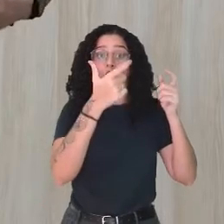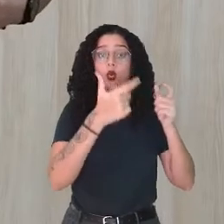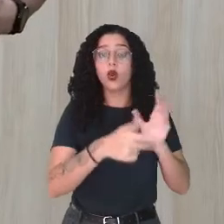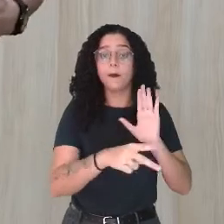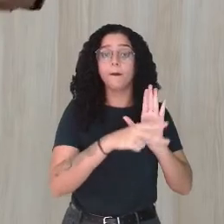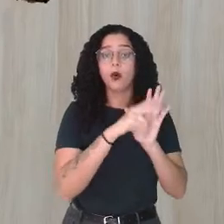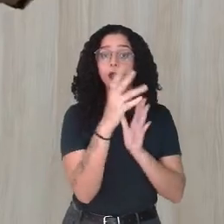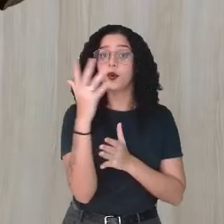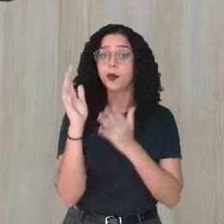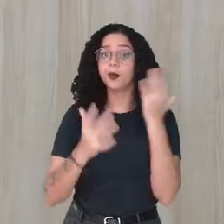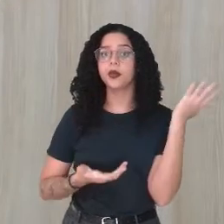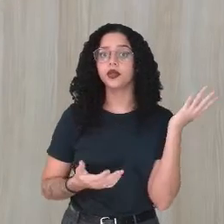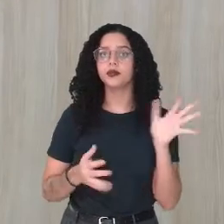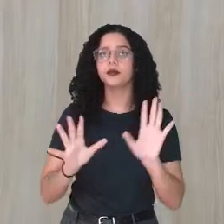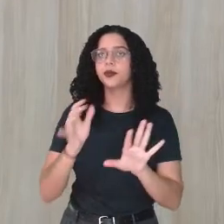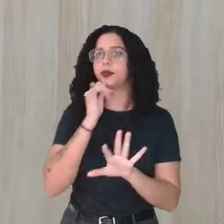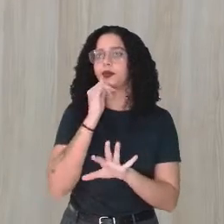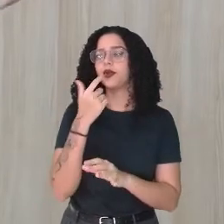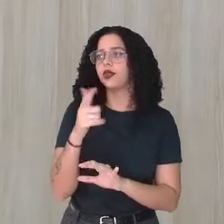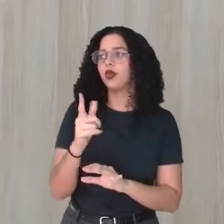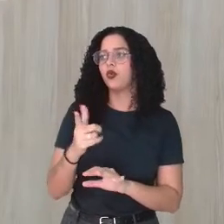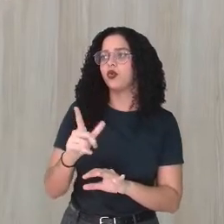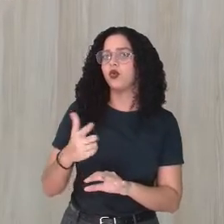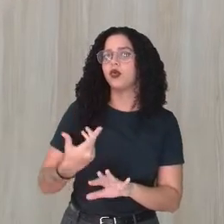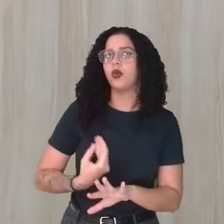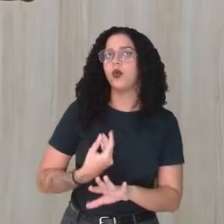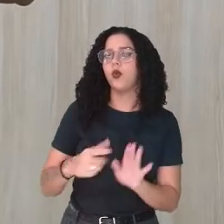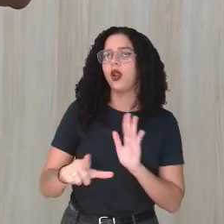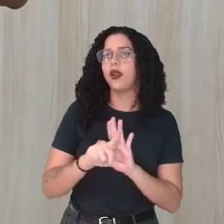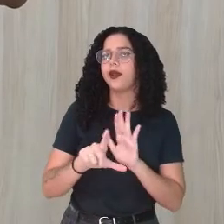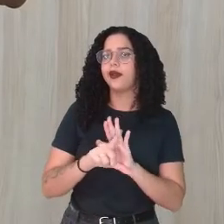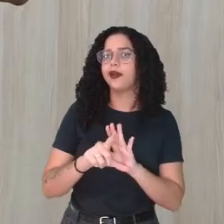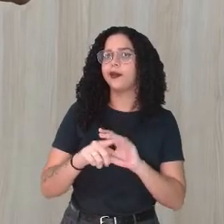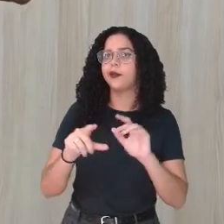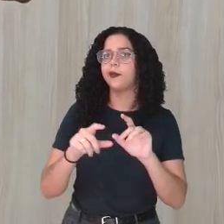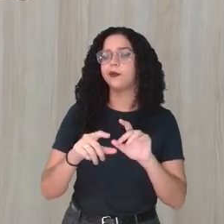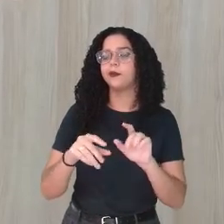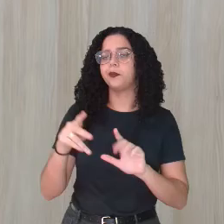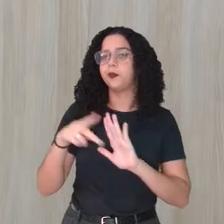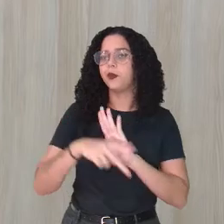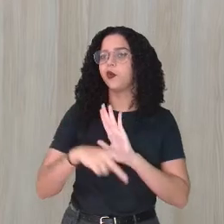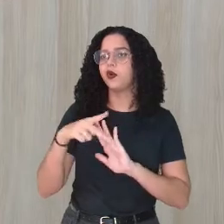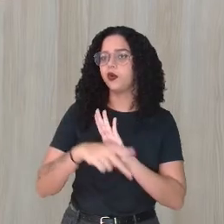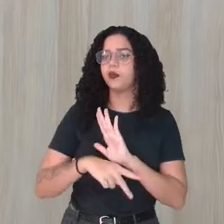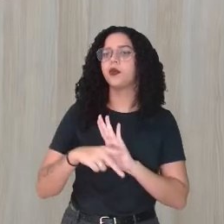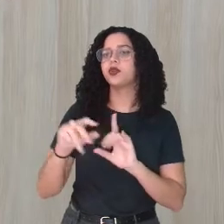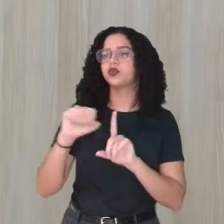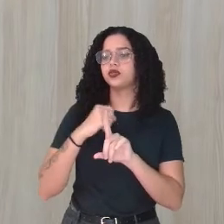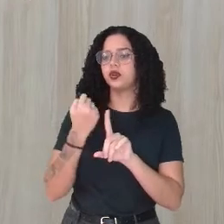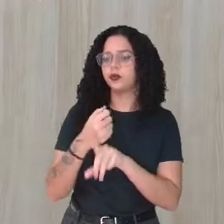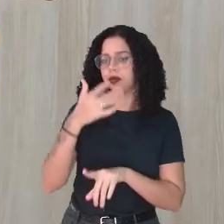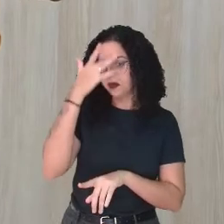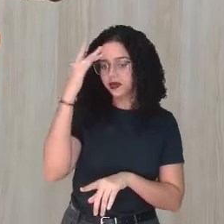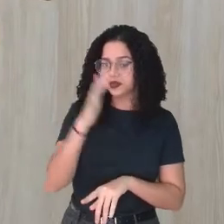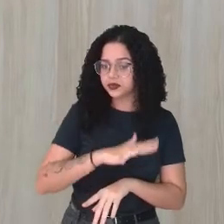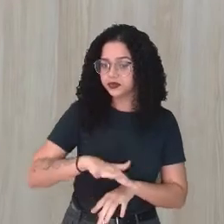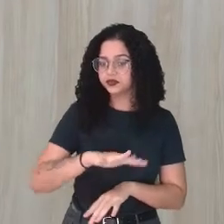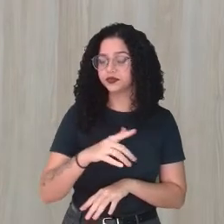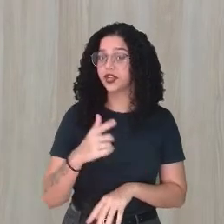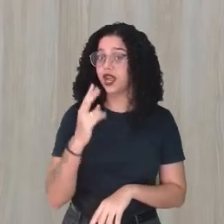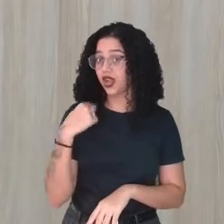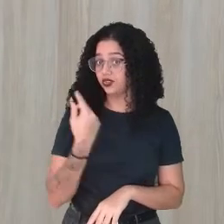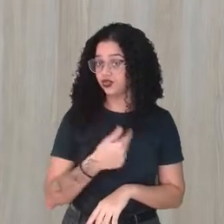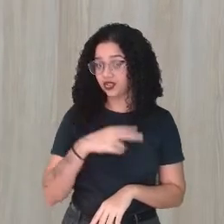espaço, porque, primeiro, não existe uma lei, um programa social de trabalho para esse pessoal, né? A gente viu aí há pouco